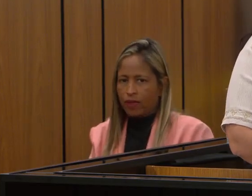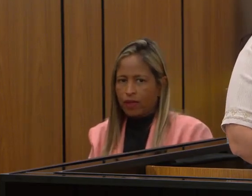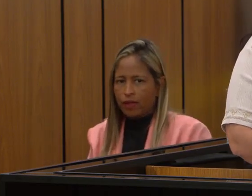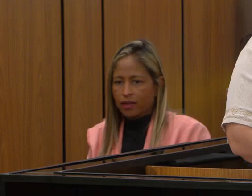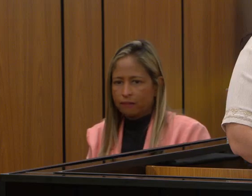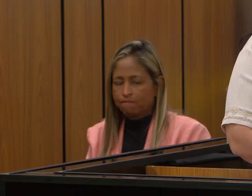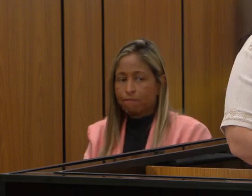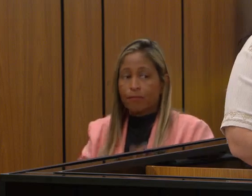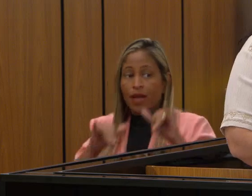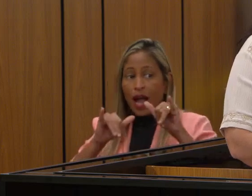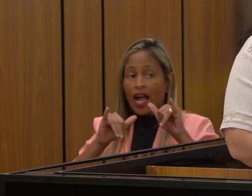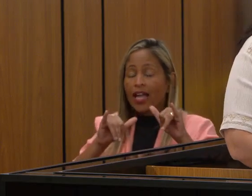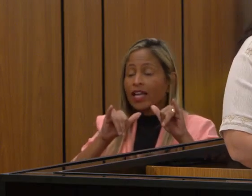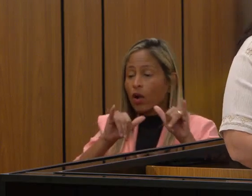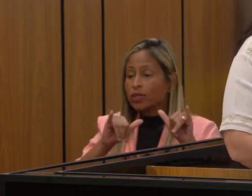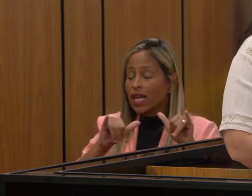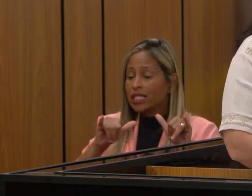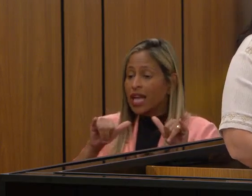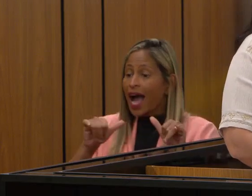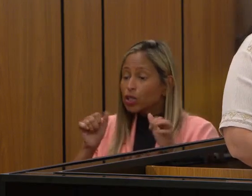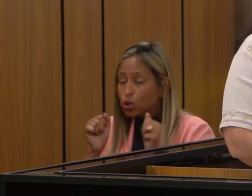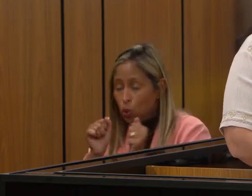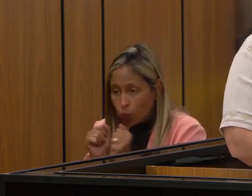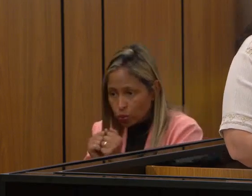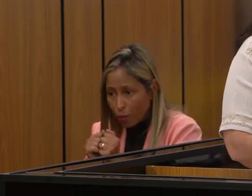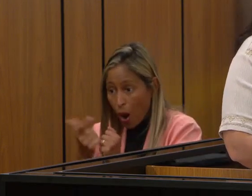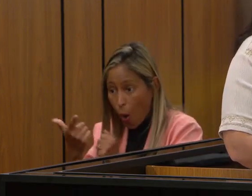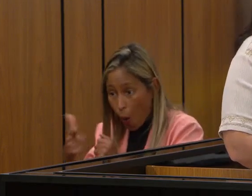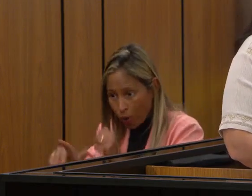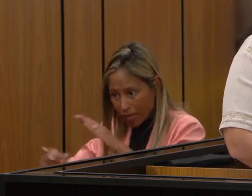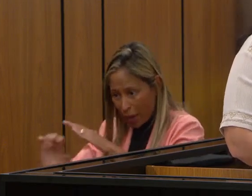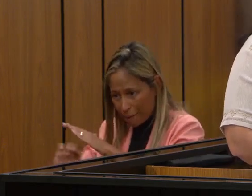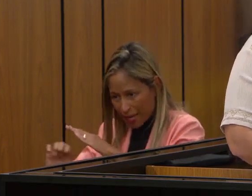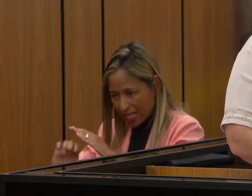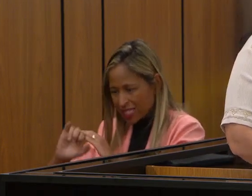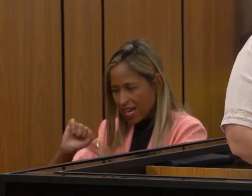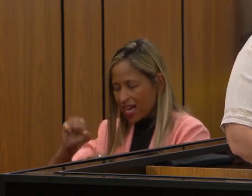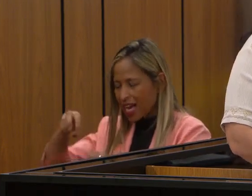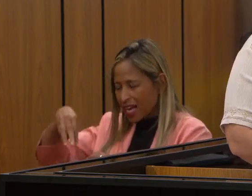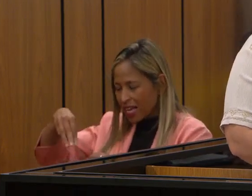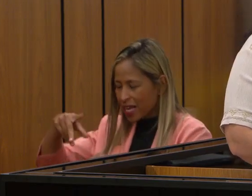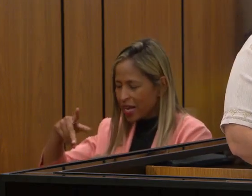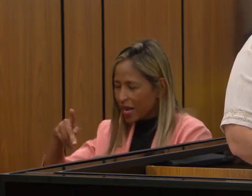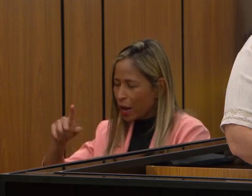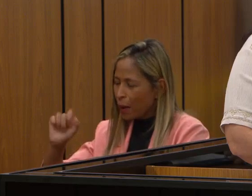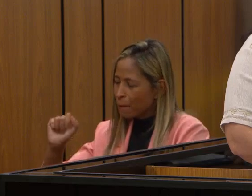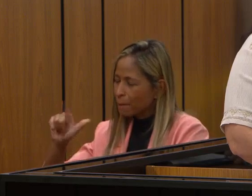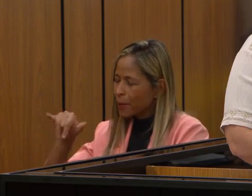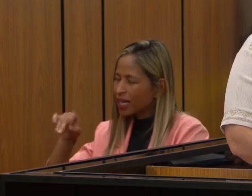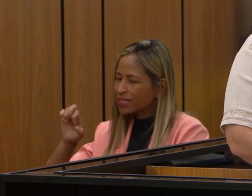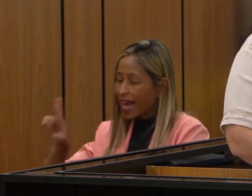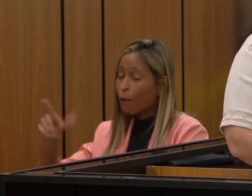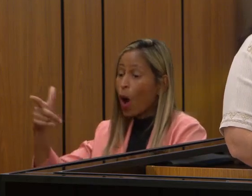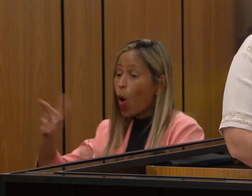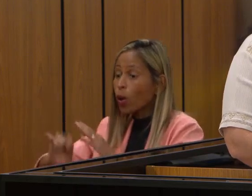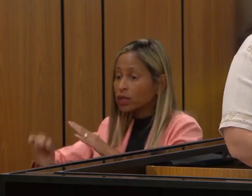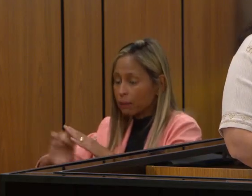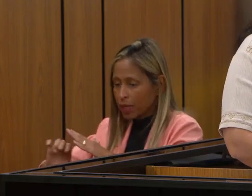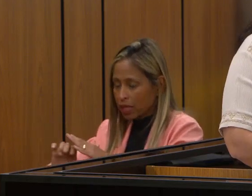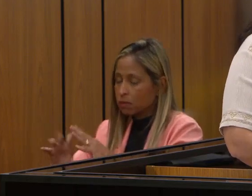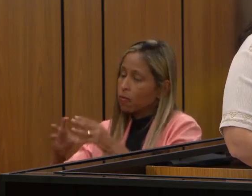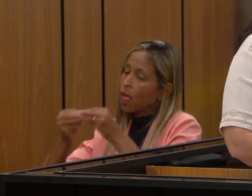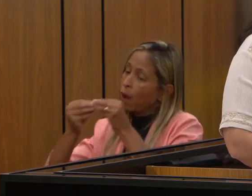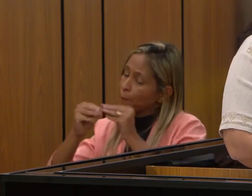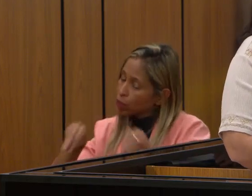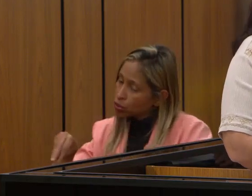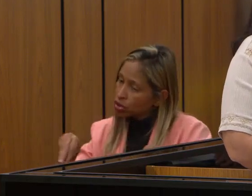dito popular nem farinha do mesmo saco aí eu decidi não ir na implantar e não fui e tô prejudicada